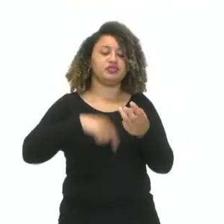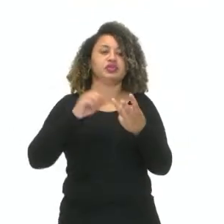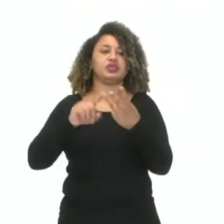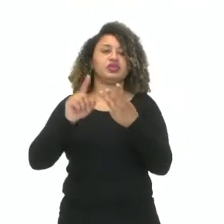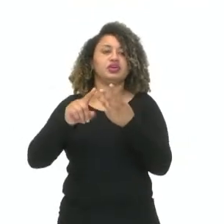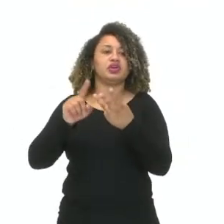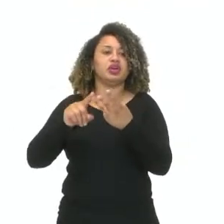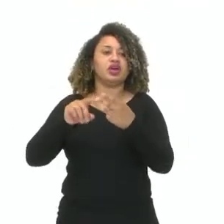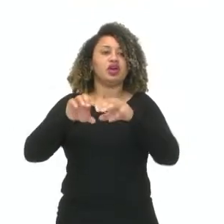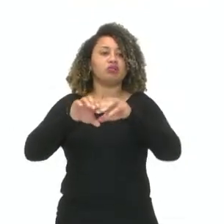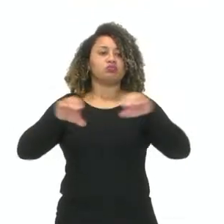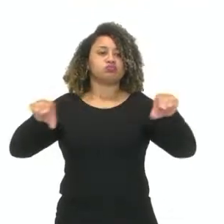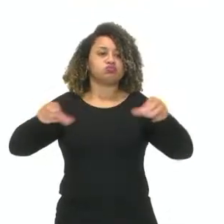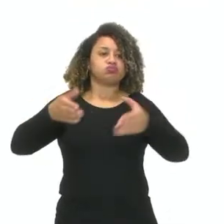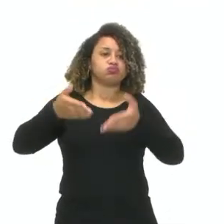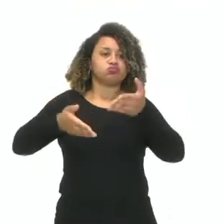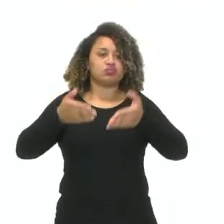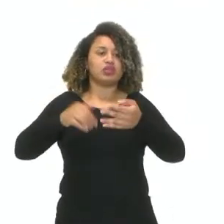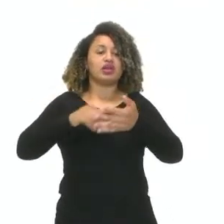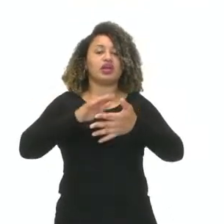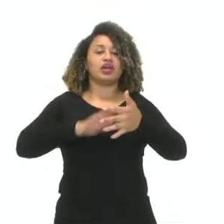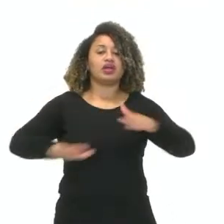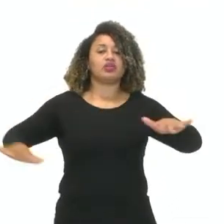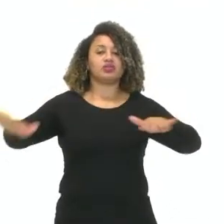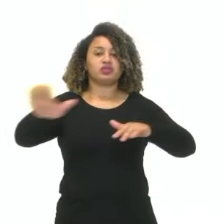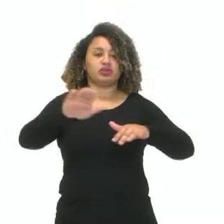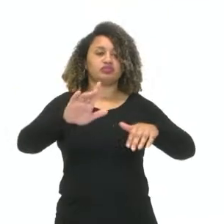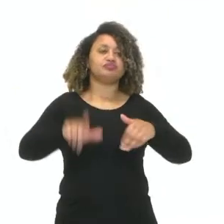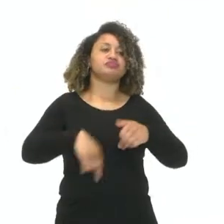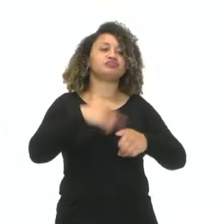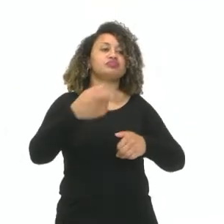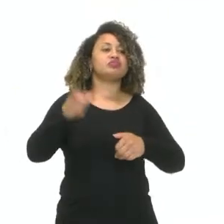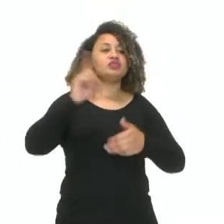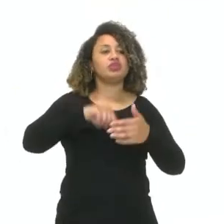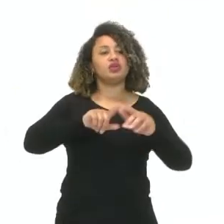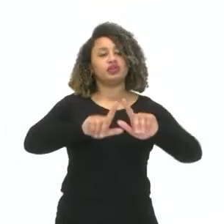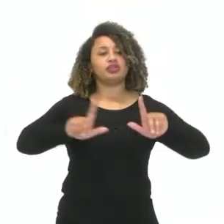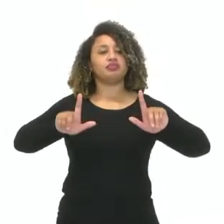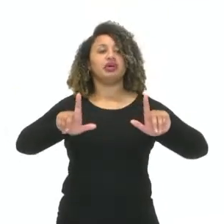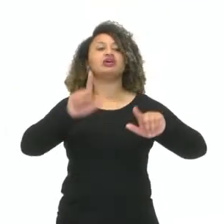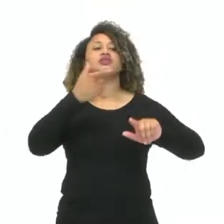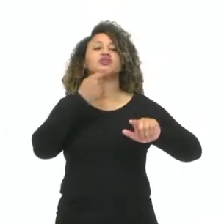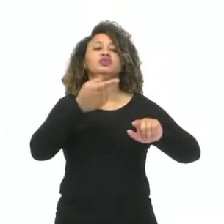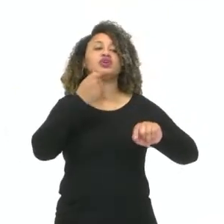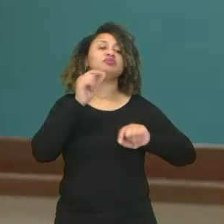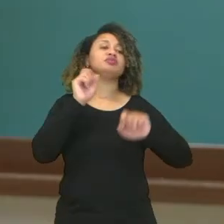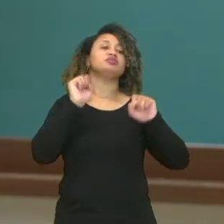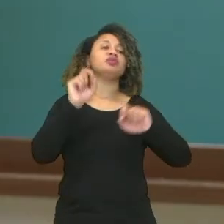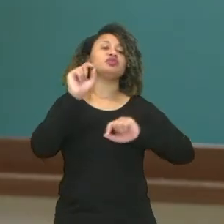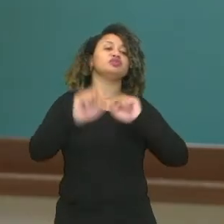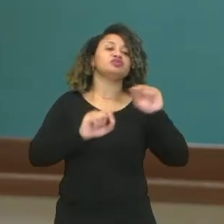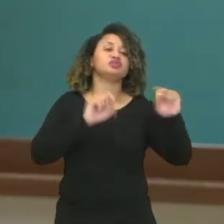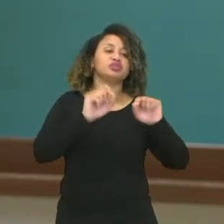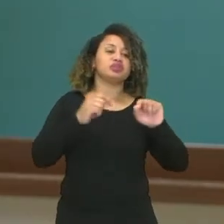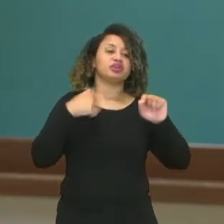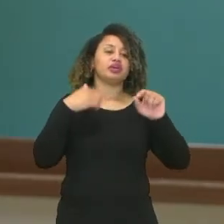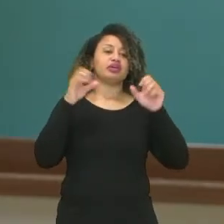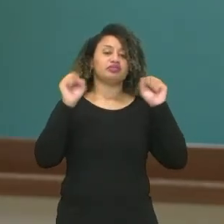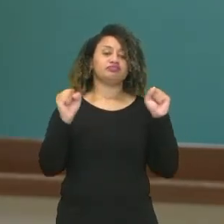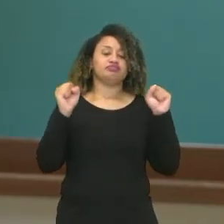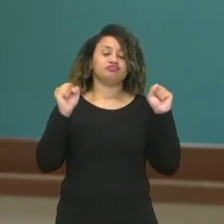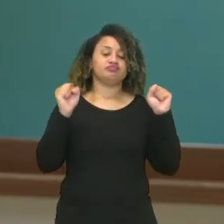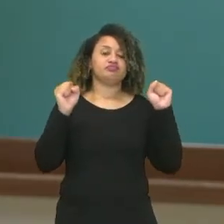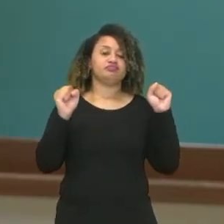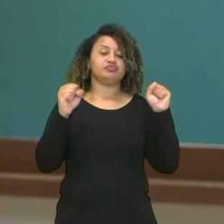o cavalo com alças, as barras paralelas, salto sobre a mesa e as argolas. Inclusive, nas argolas, a gente tem